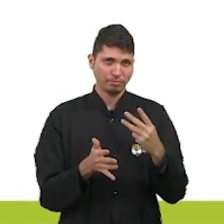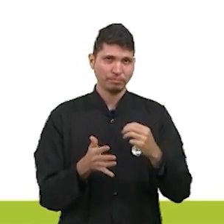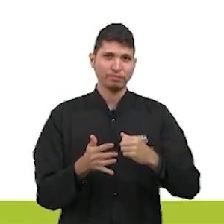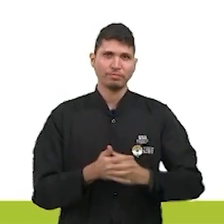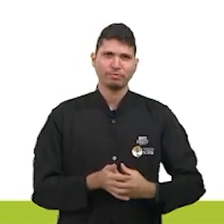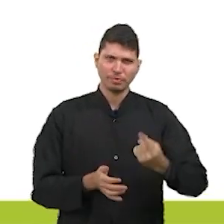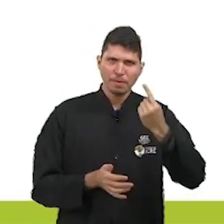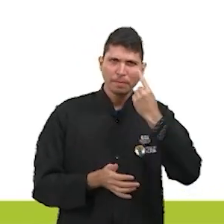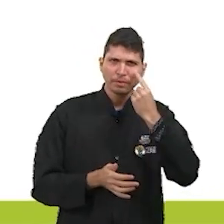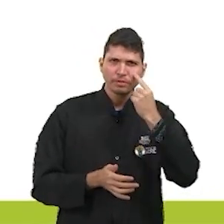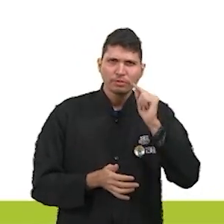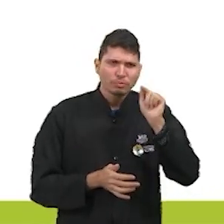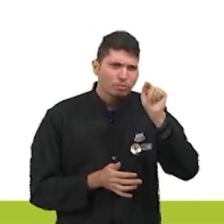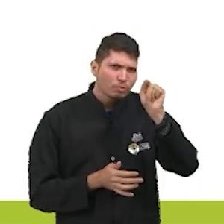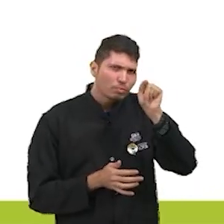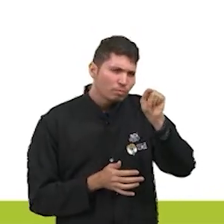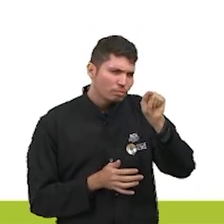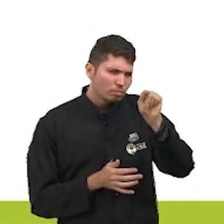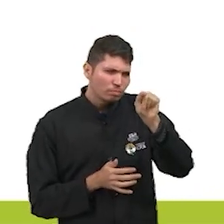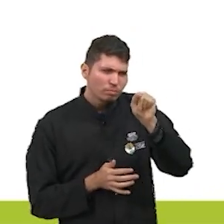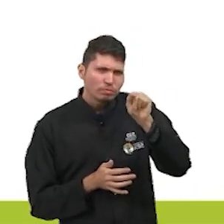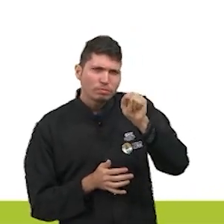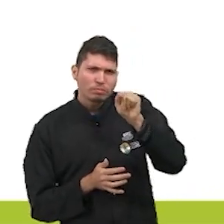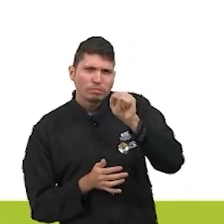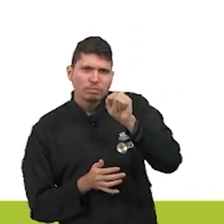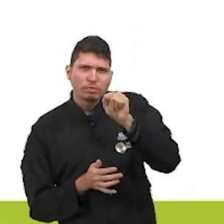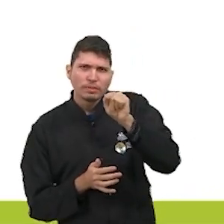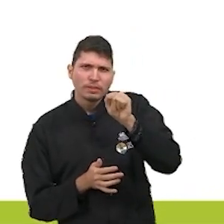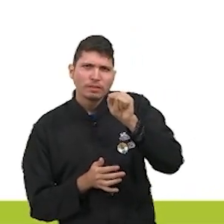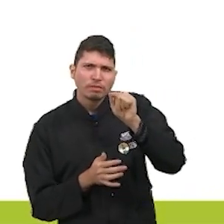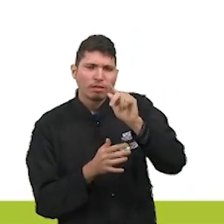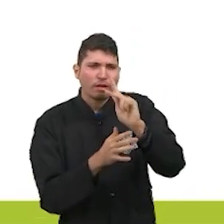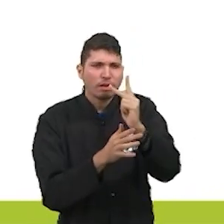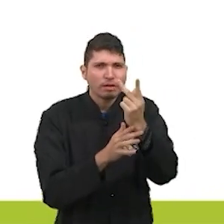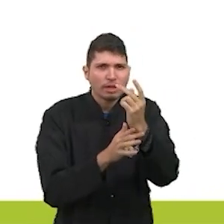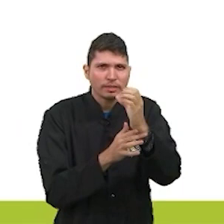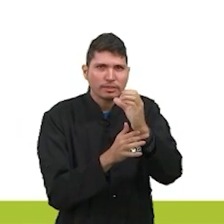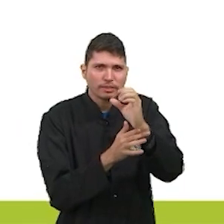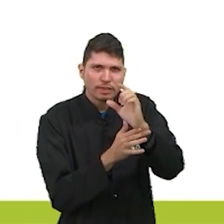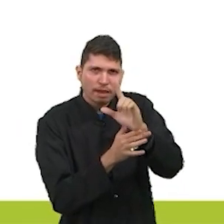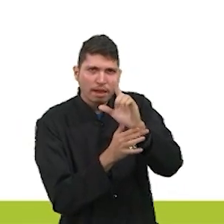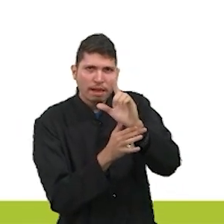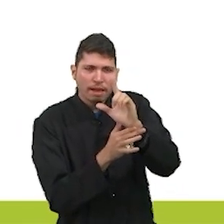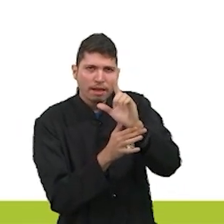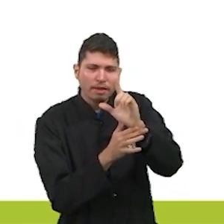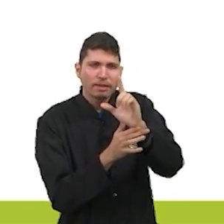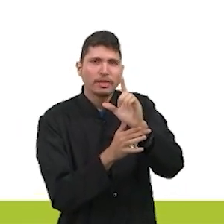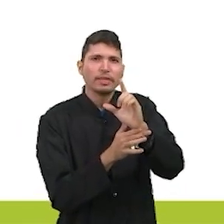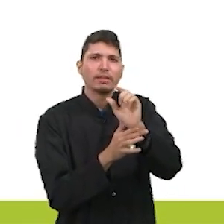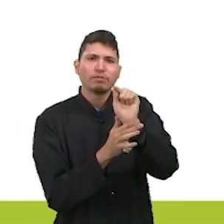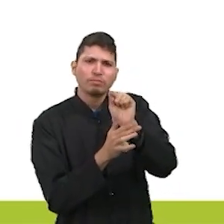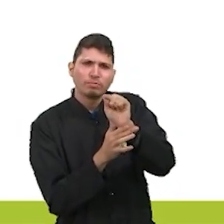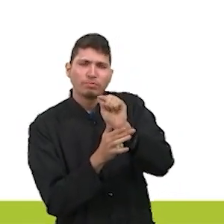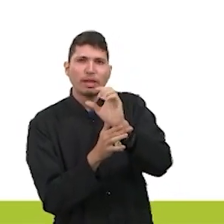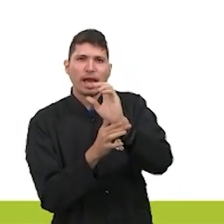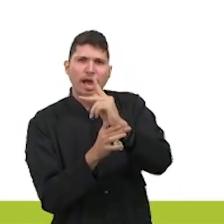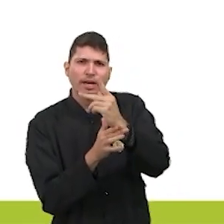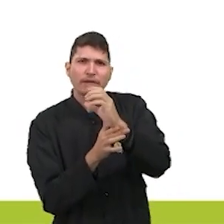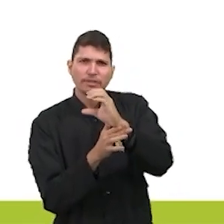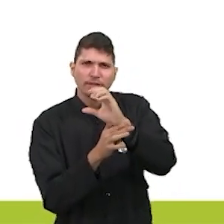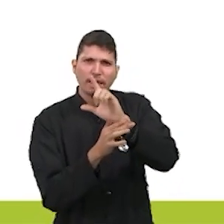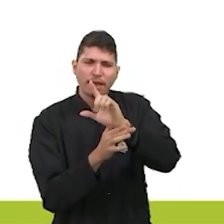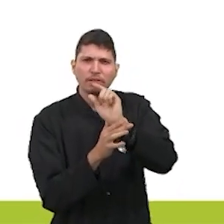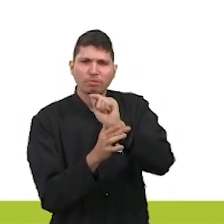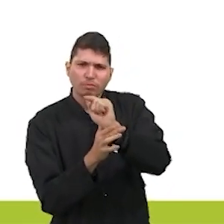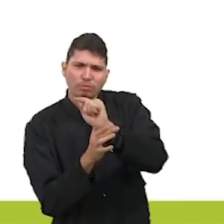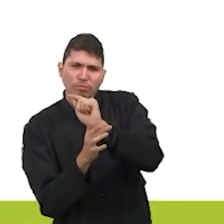esses pontilhados entre um HCl e outro, pontilhados verdinhos? Esses pontilhados